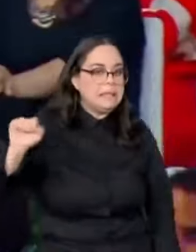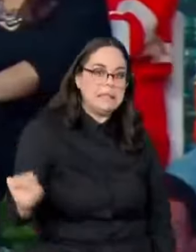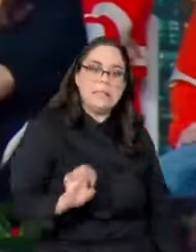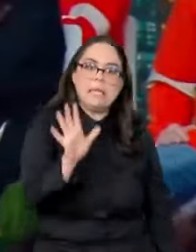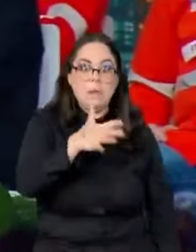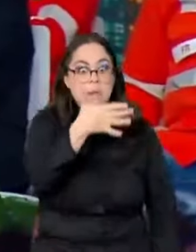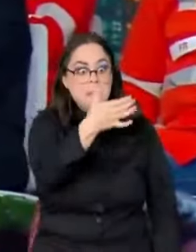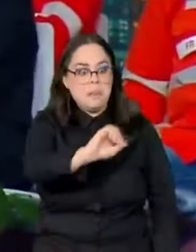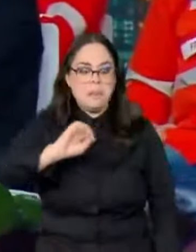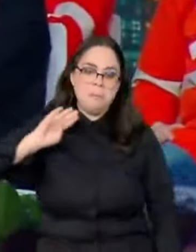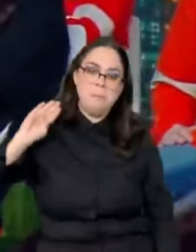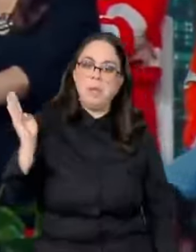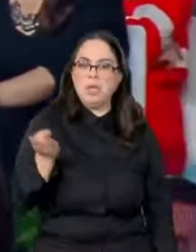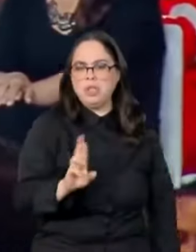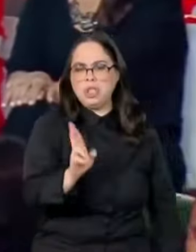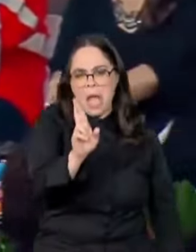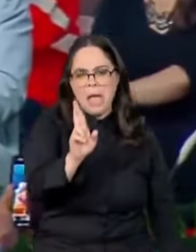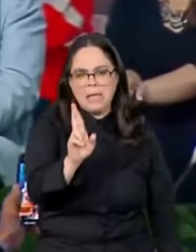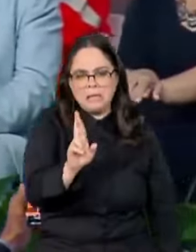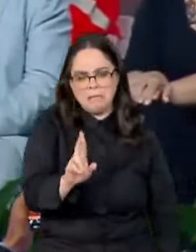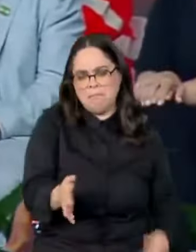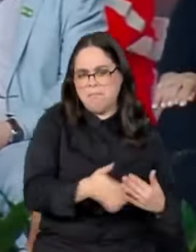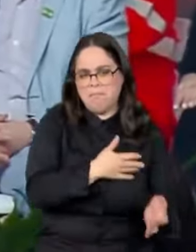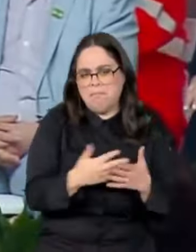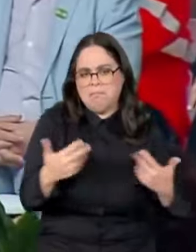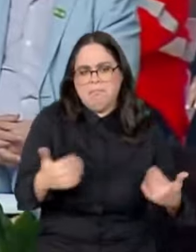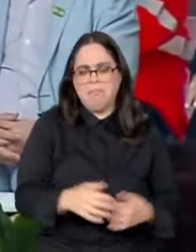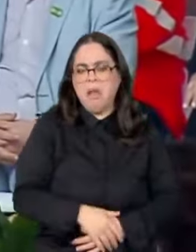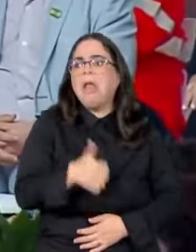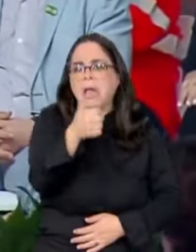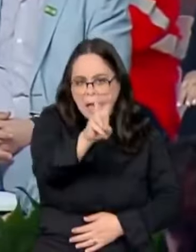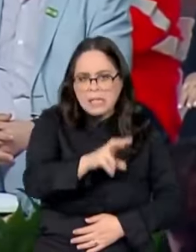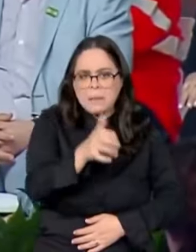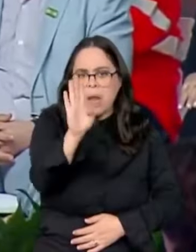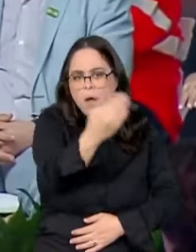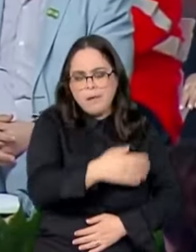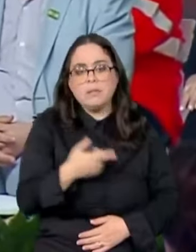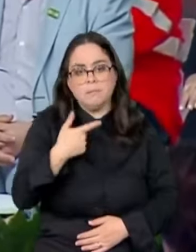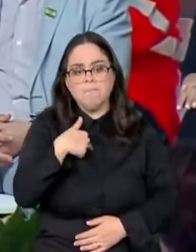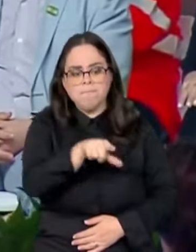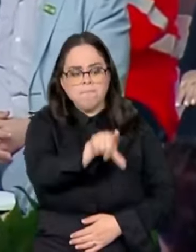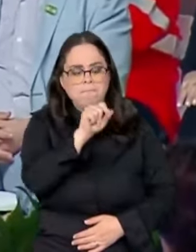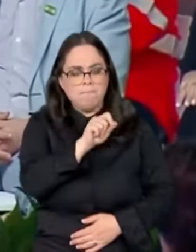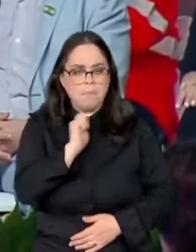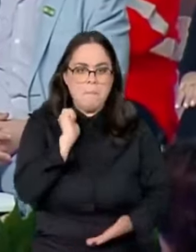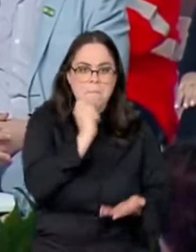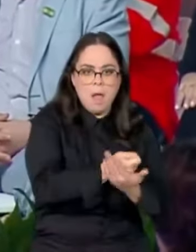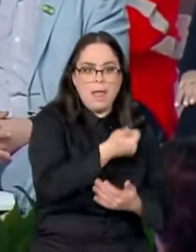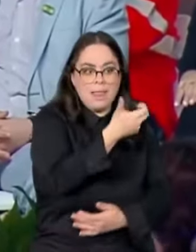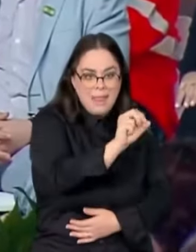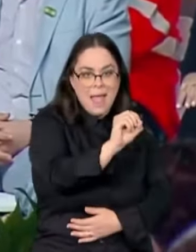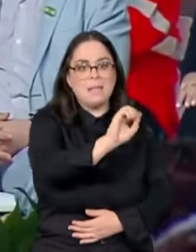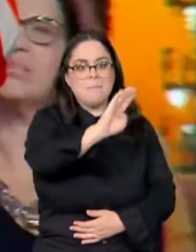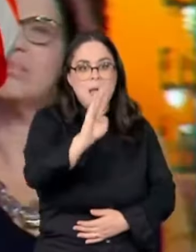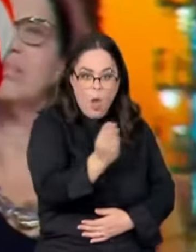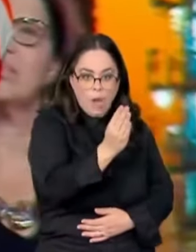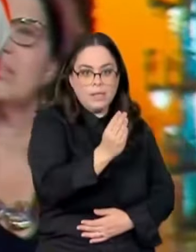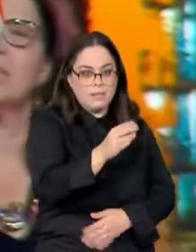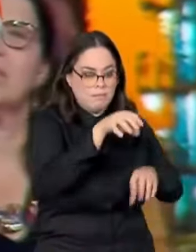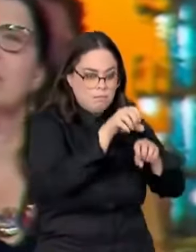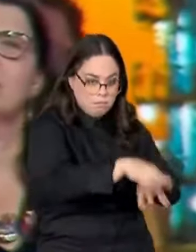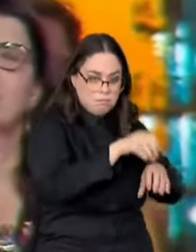10 bilhões de reais, que custe 15. Eu prefiro gastar 10 bilhões em